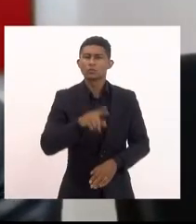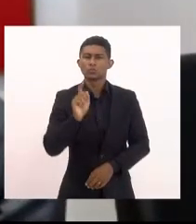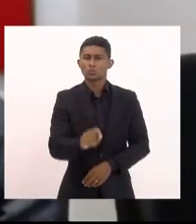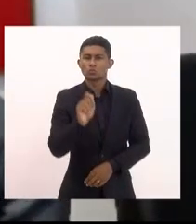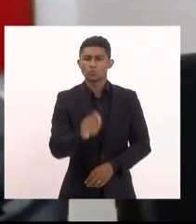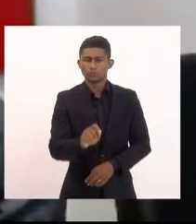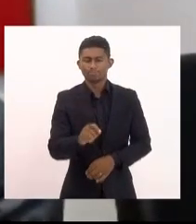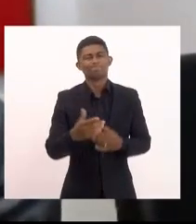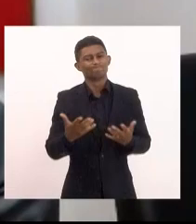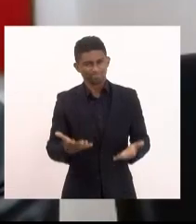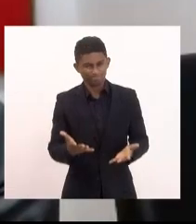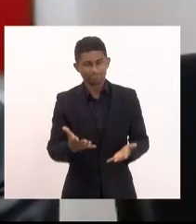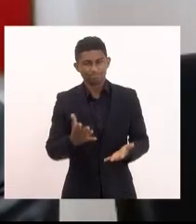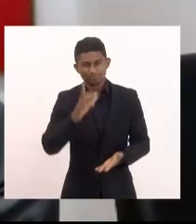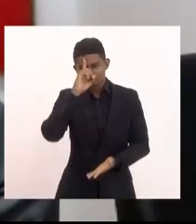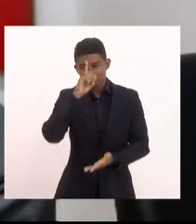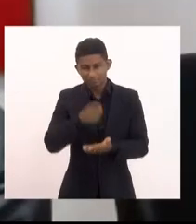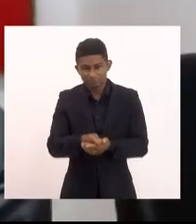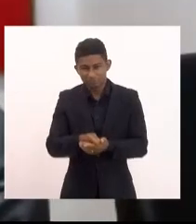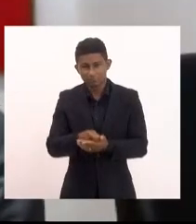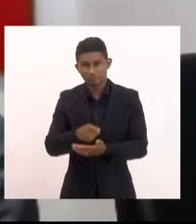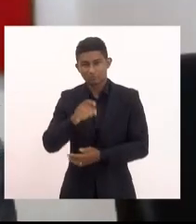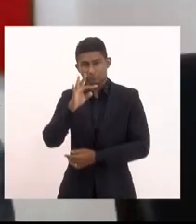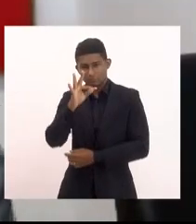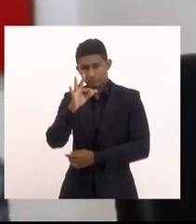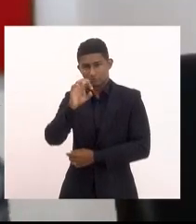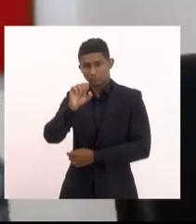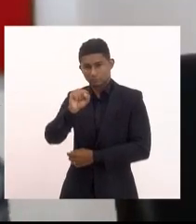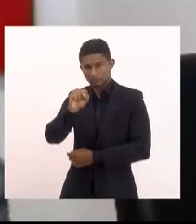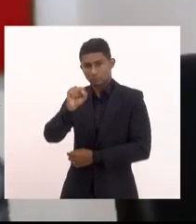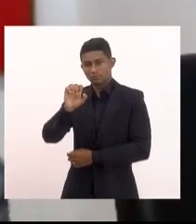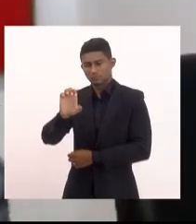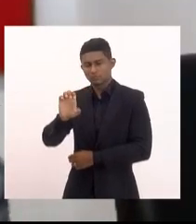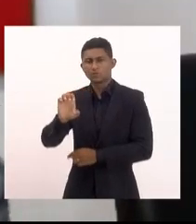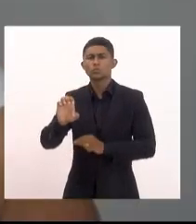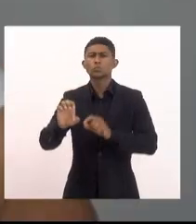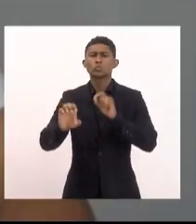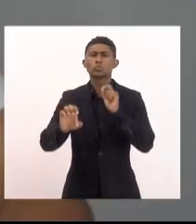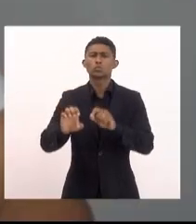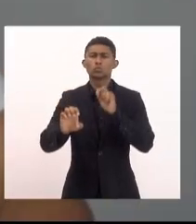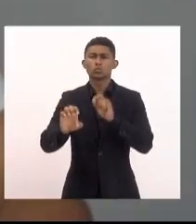a decisão do TSE, que